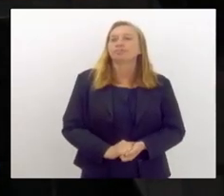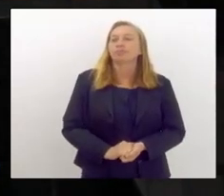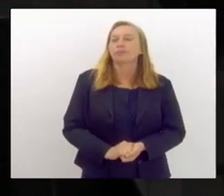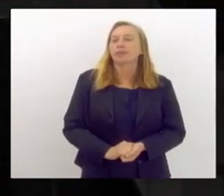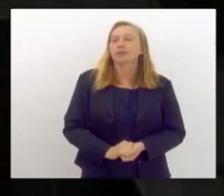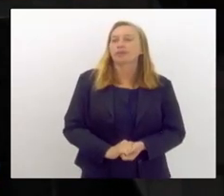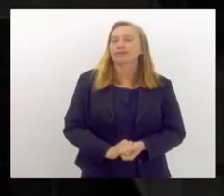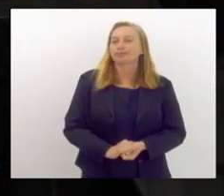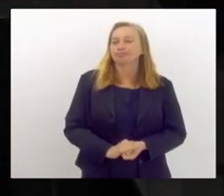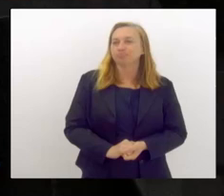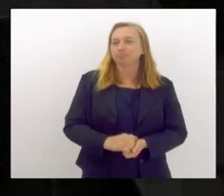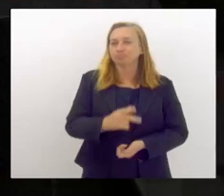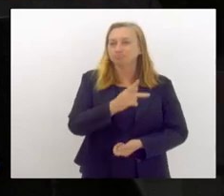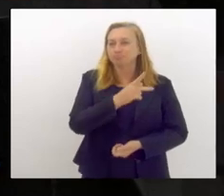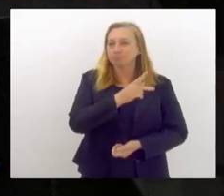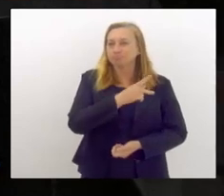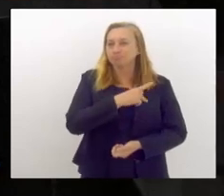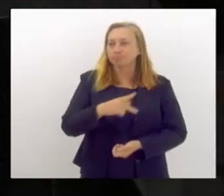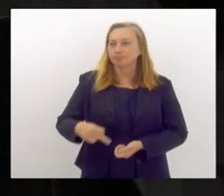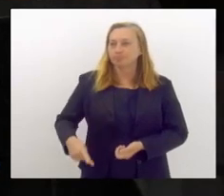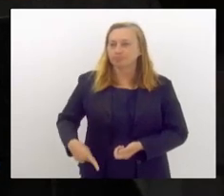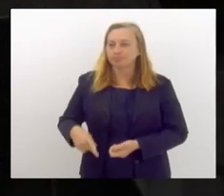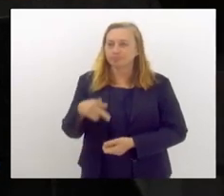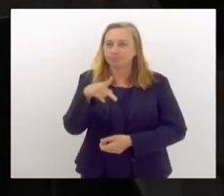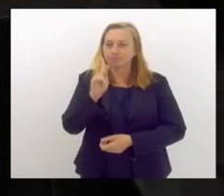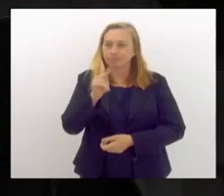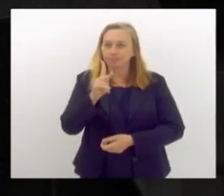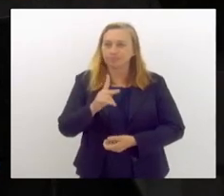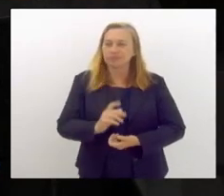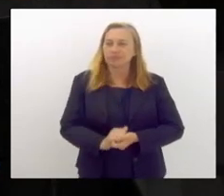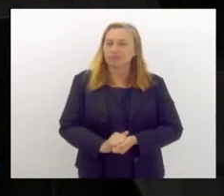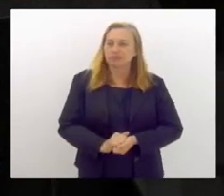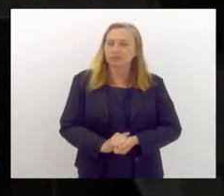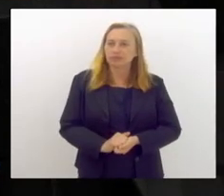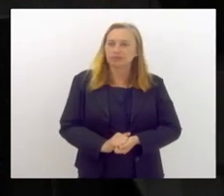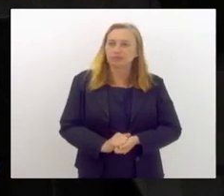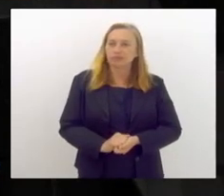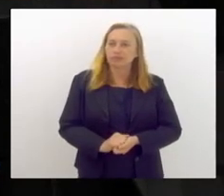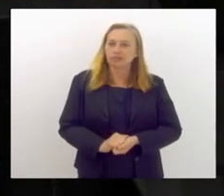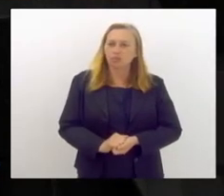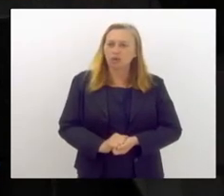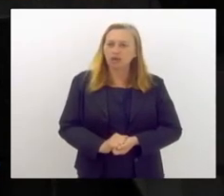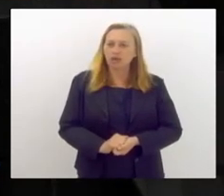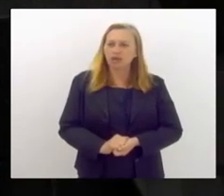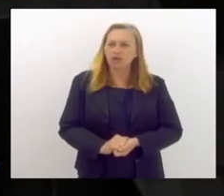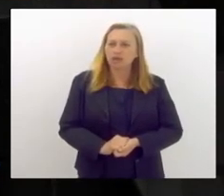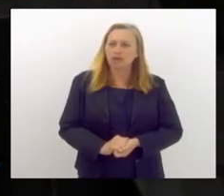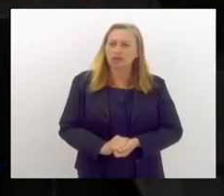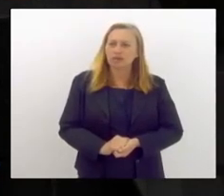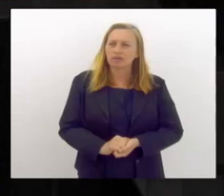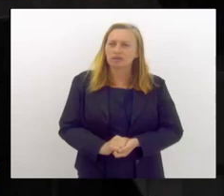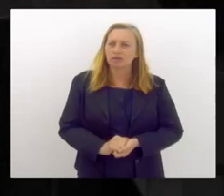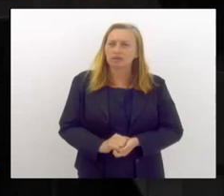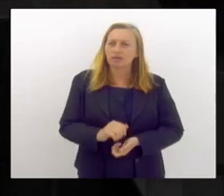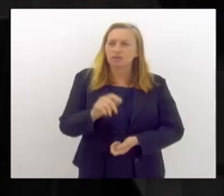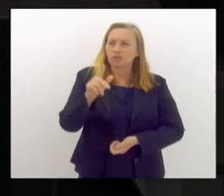da Petrobras, o senhor Paul Prates,